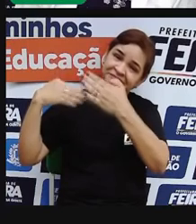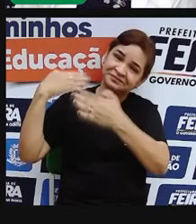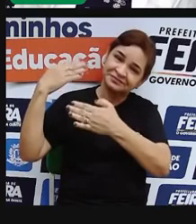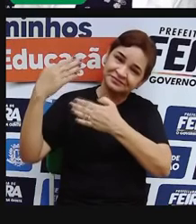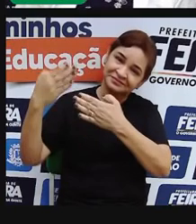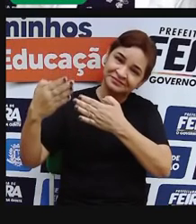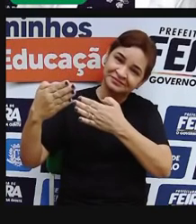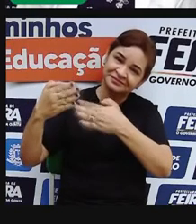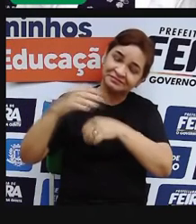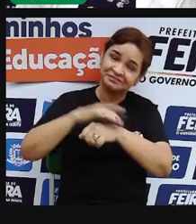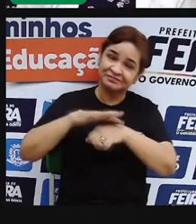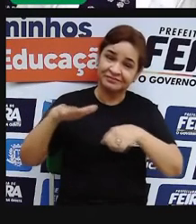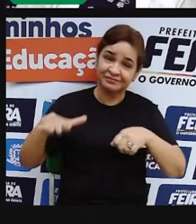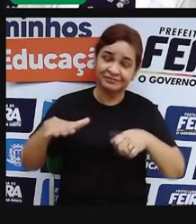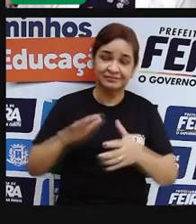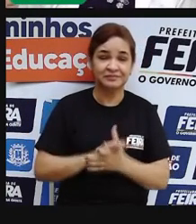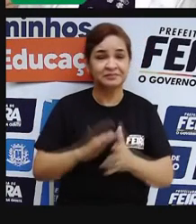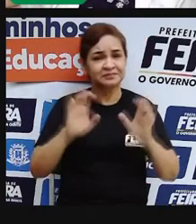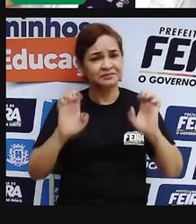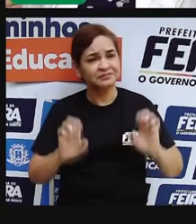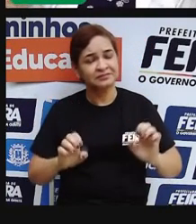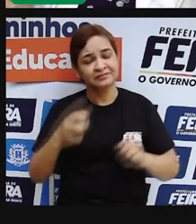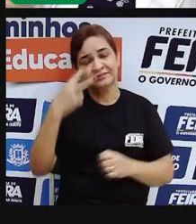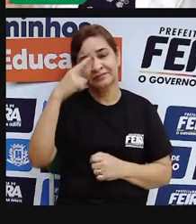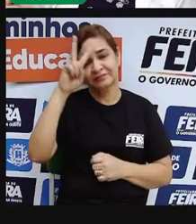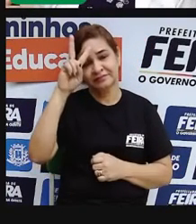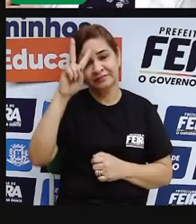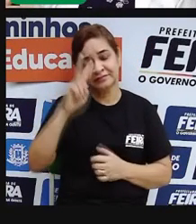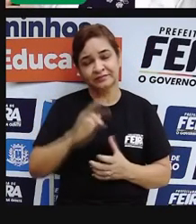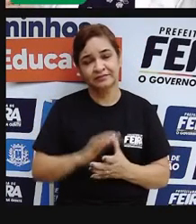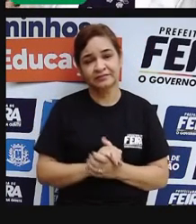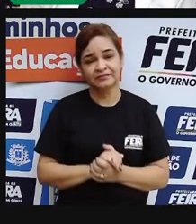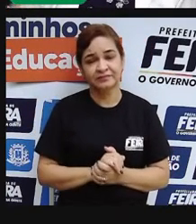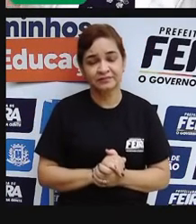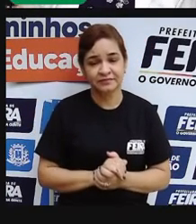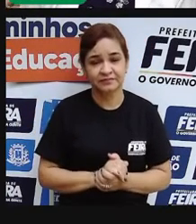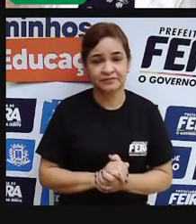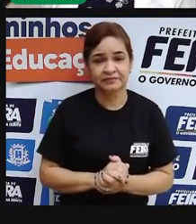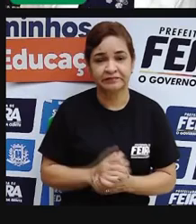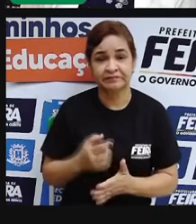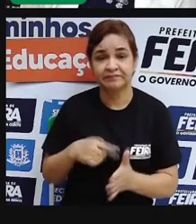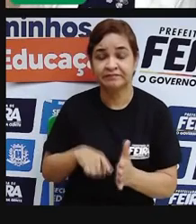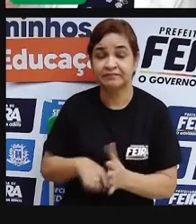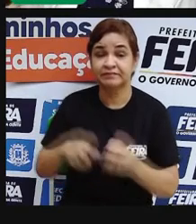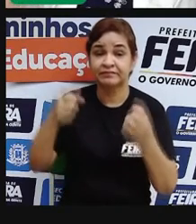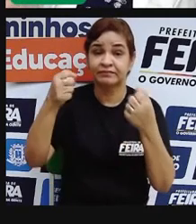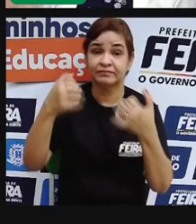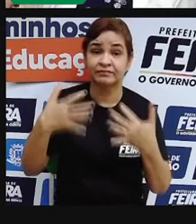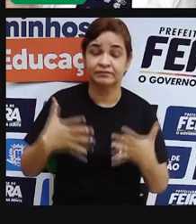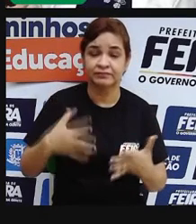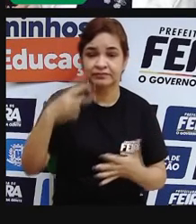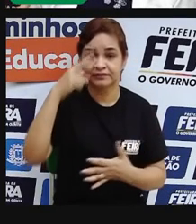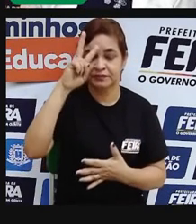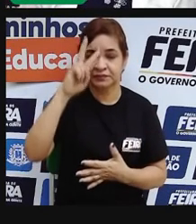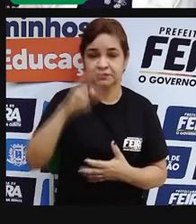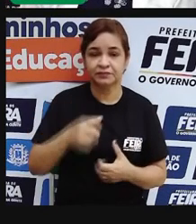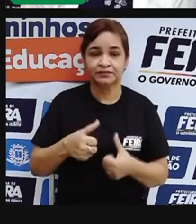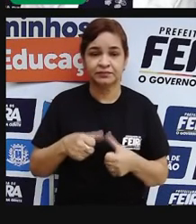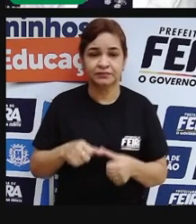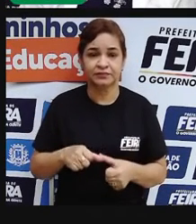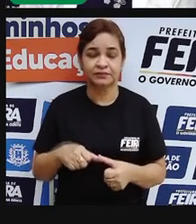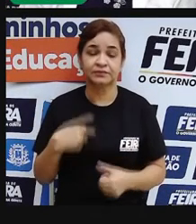cultural e a nossa ó história por isso a pergunta não é o quanto de história a por trás de